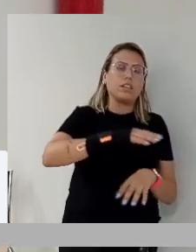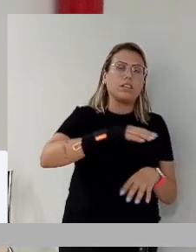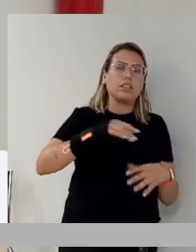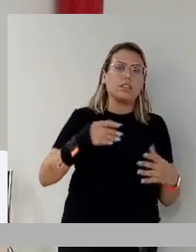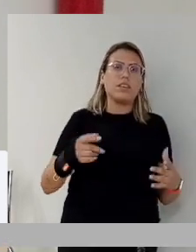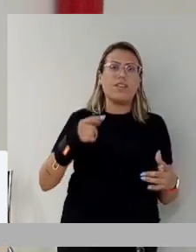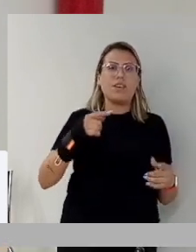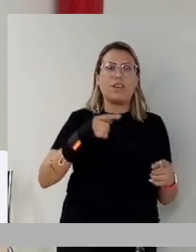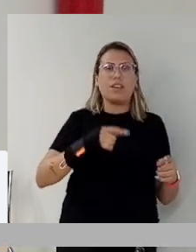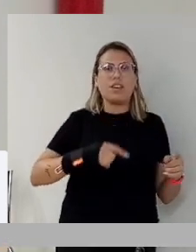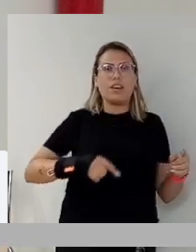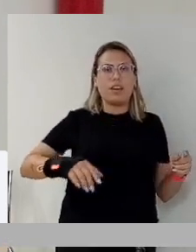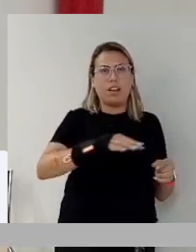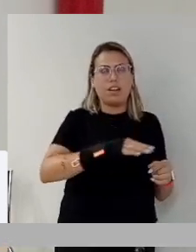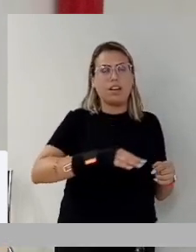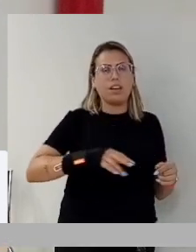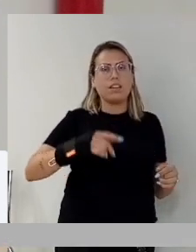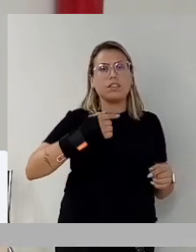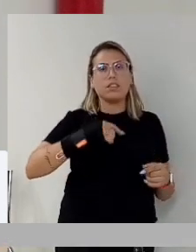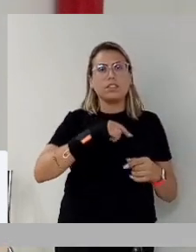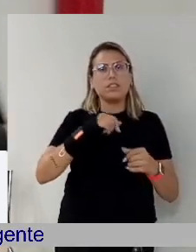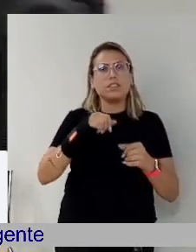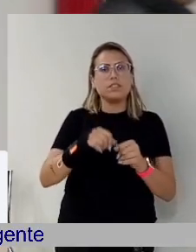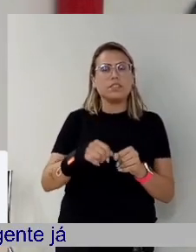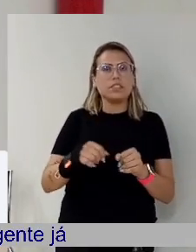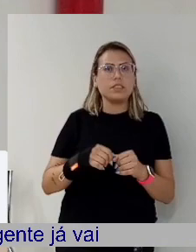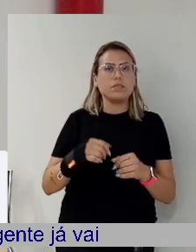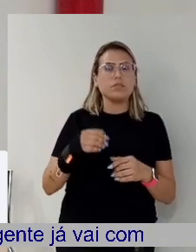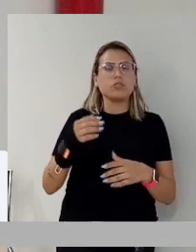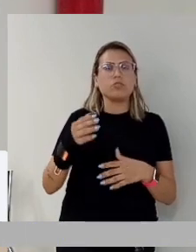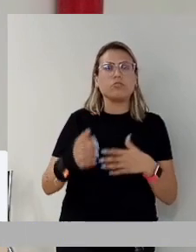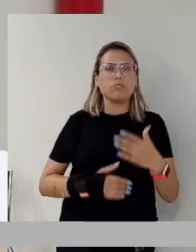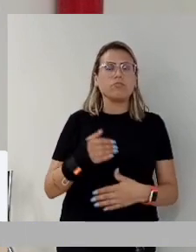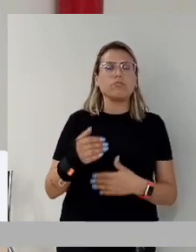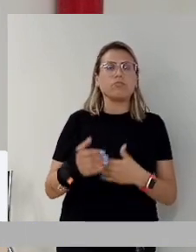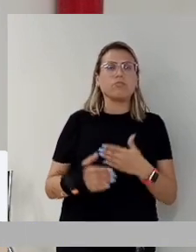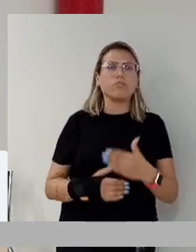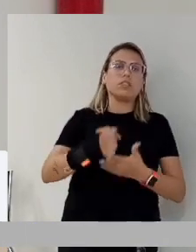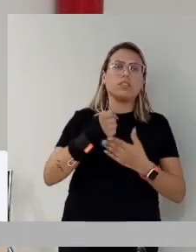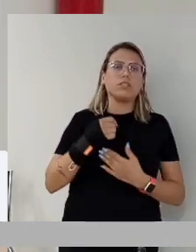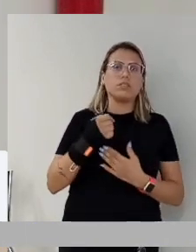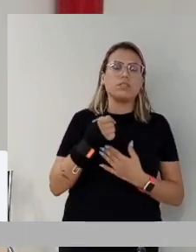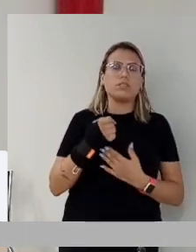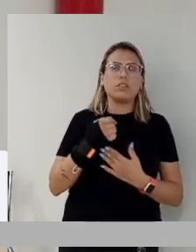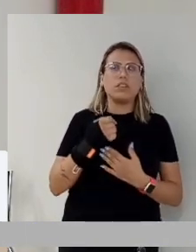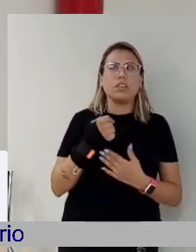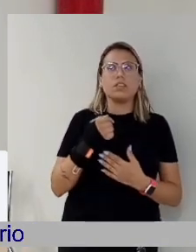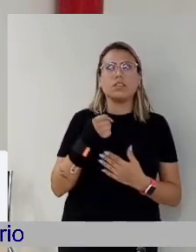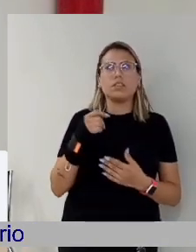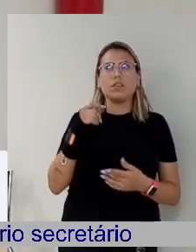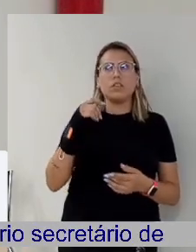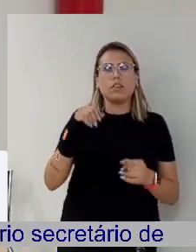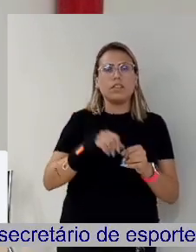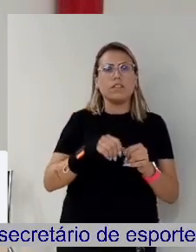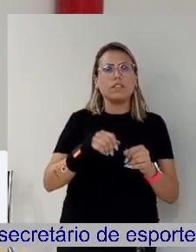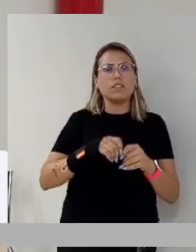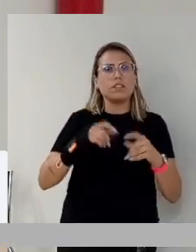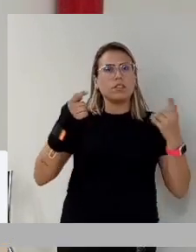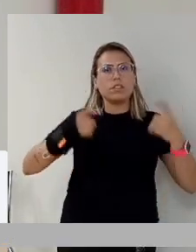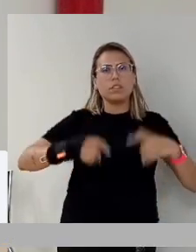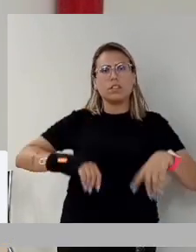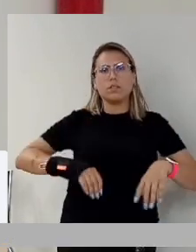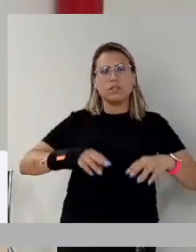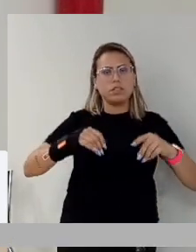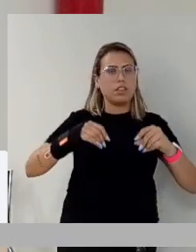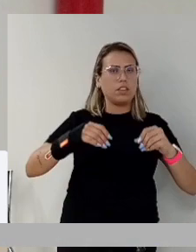área ali a gente vem segurando e e eu queria que vocês nos ajudasse e é fazer um campinho de Volo de areia